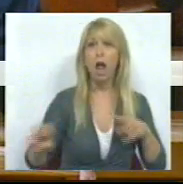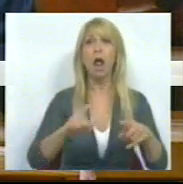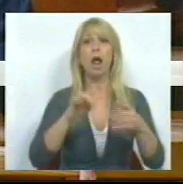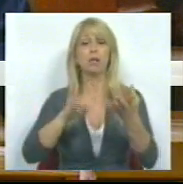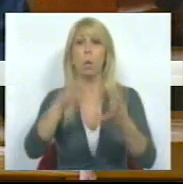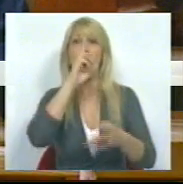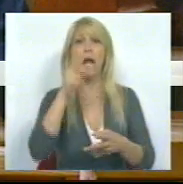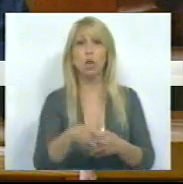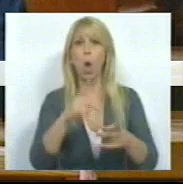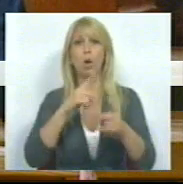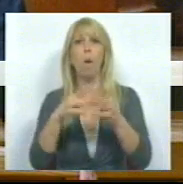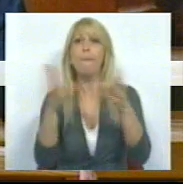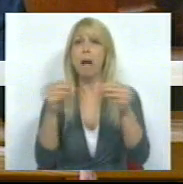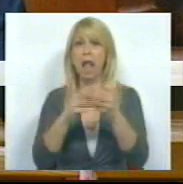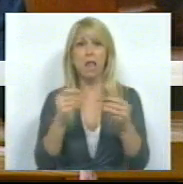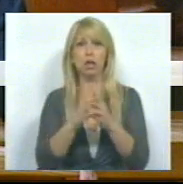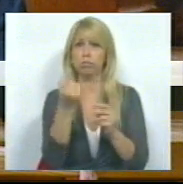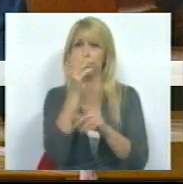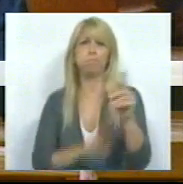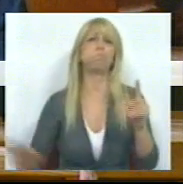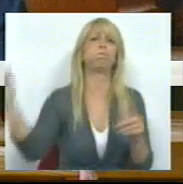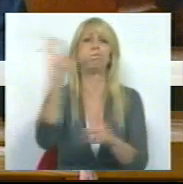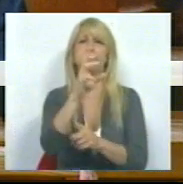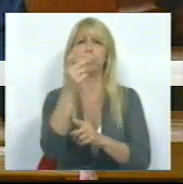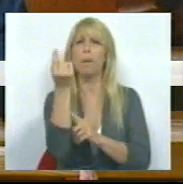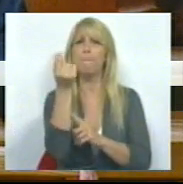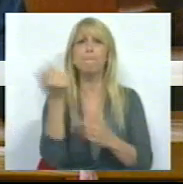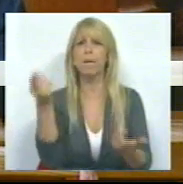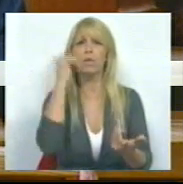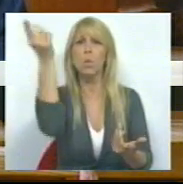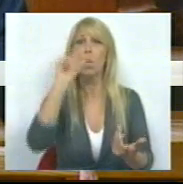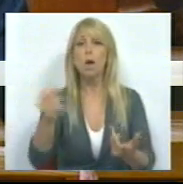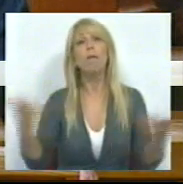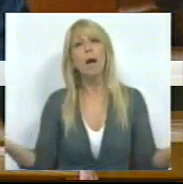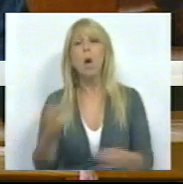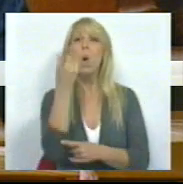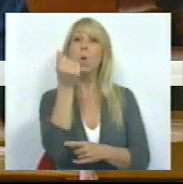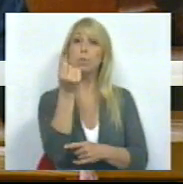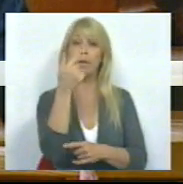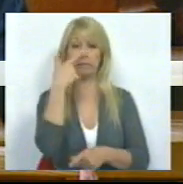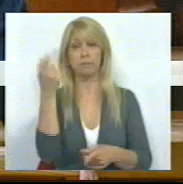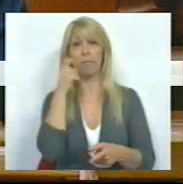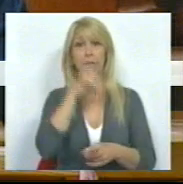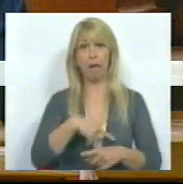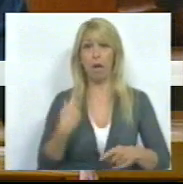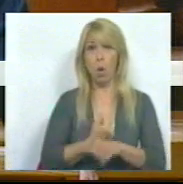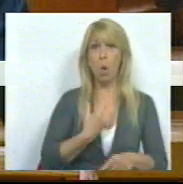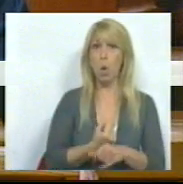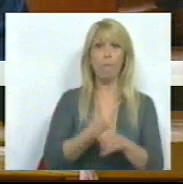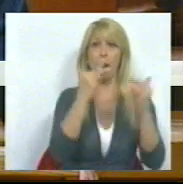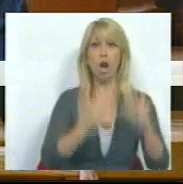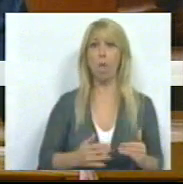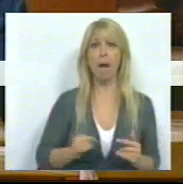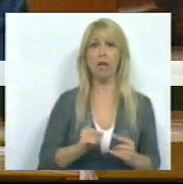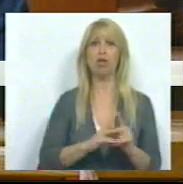palhas. As rações tiveram uma subida brutal. E quando os preços no consumidor não baixaram, subiram. E